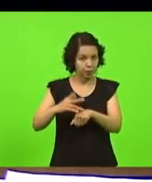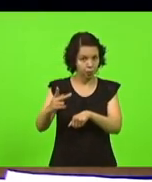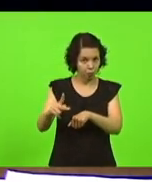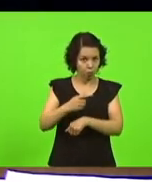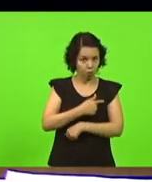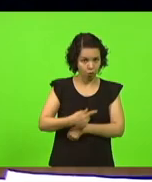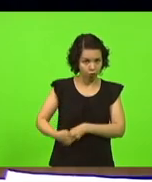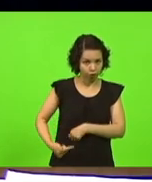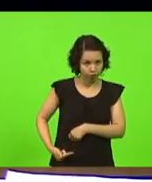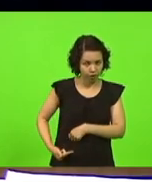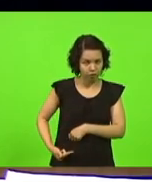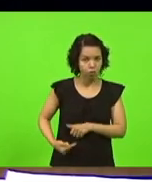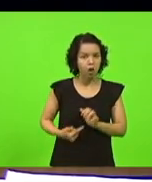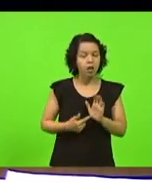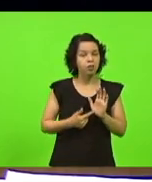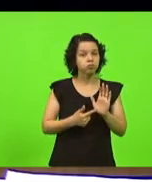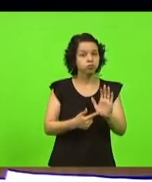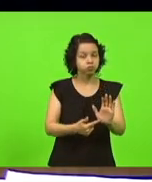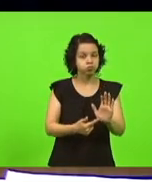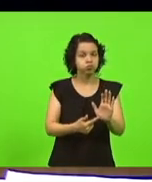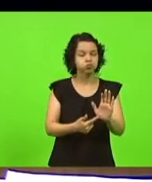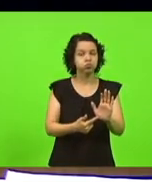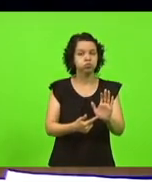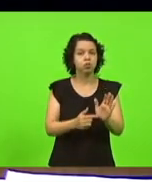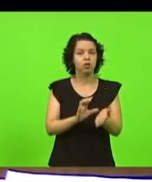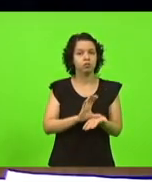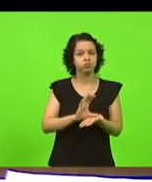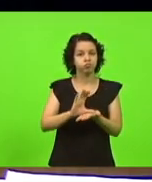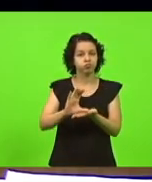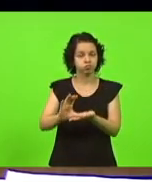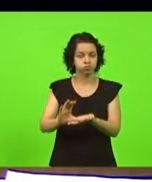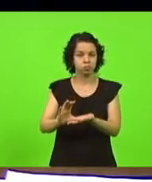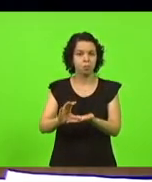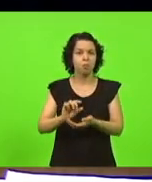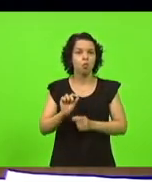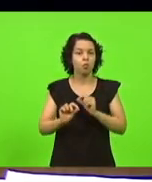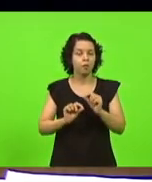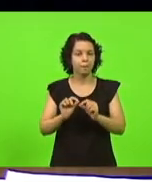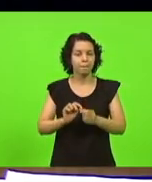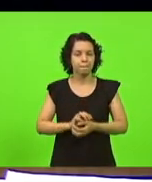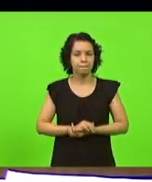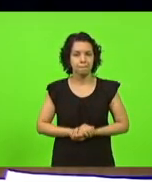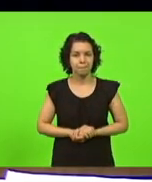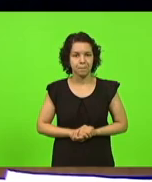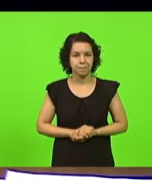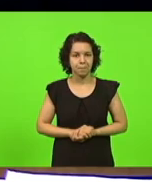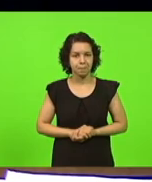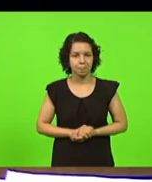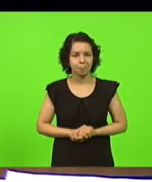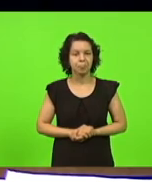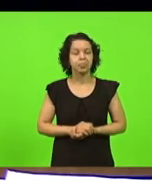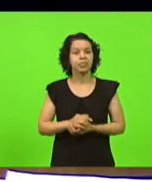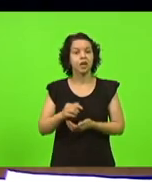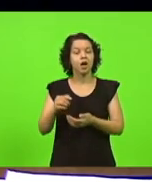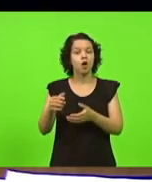uma licença, aplica a licença, licenciatura e a especialização, um reajuste de